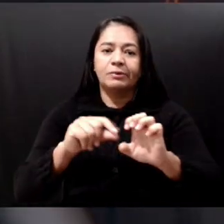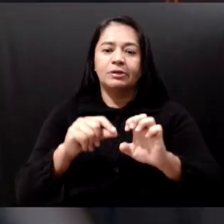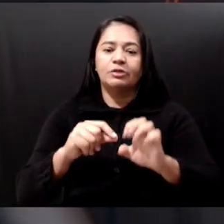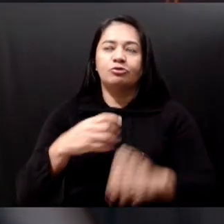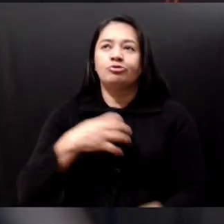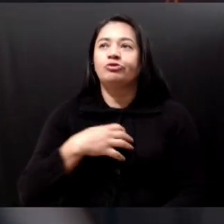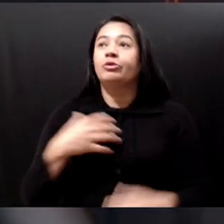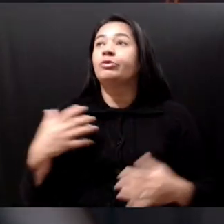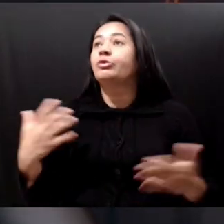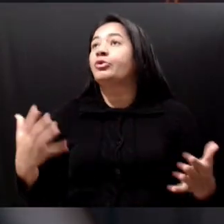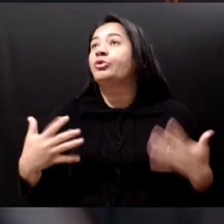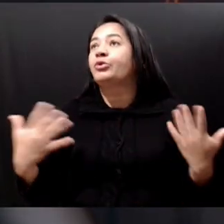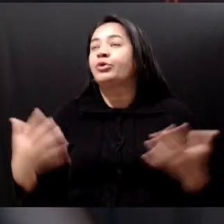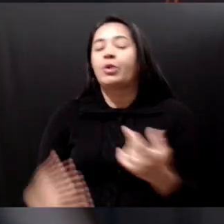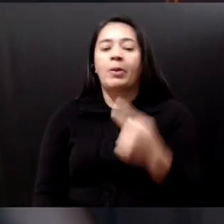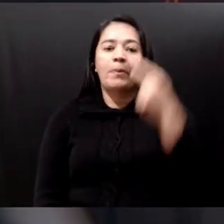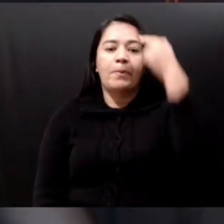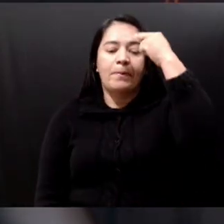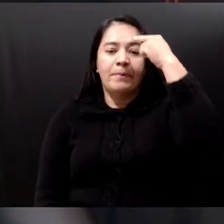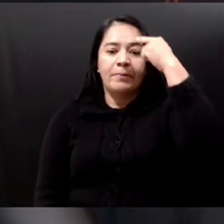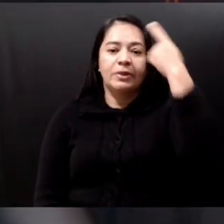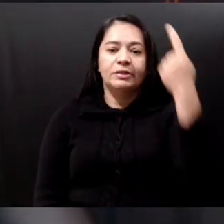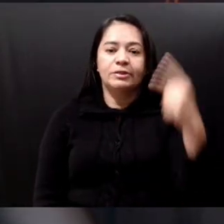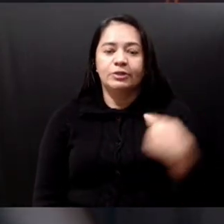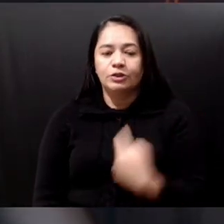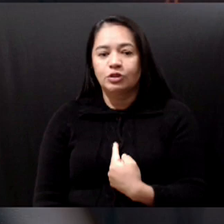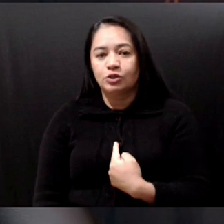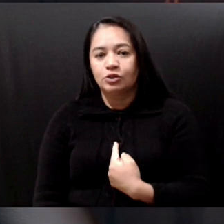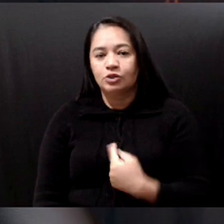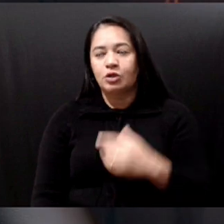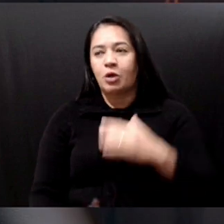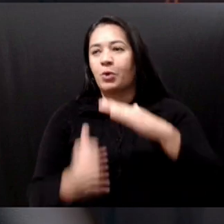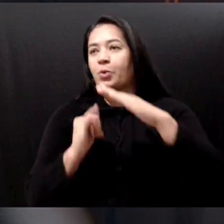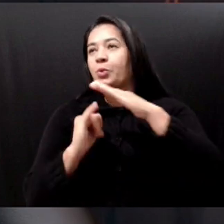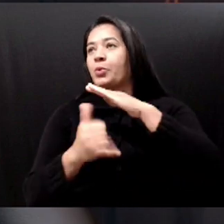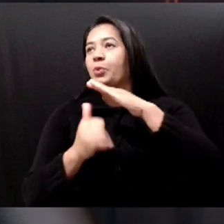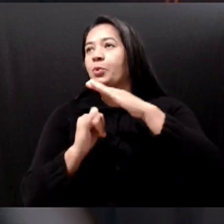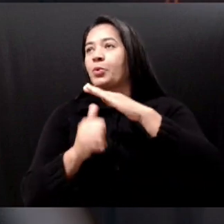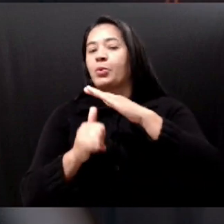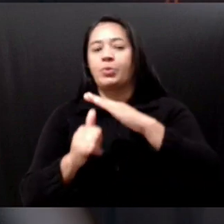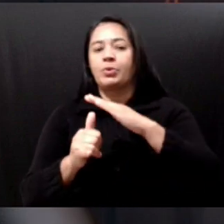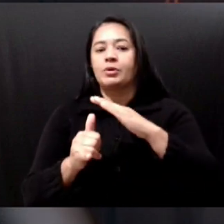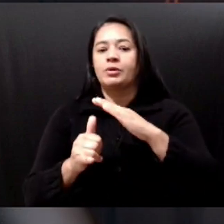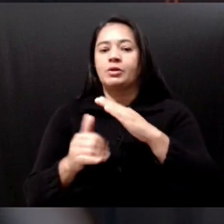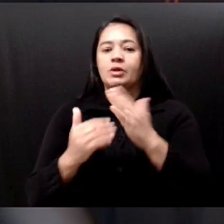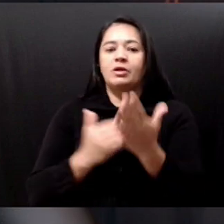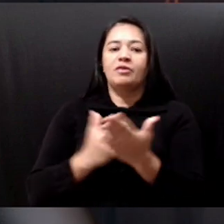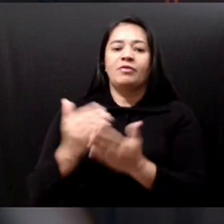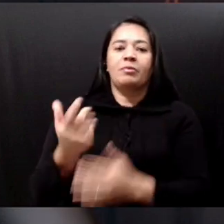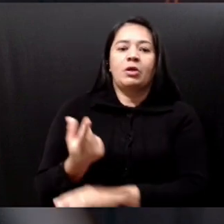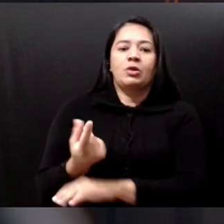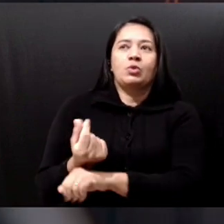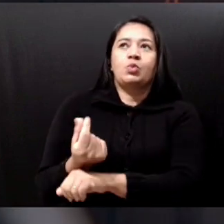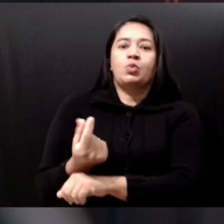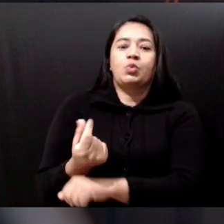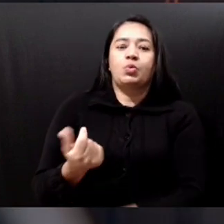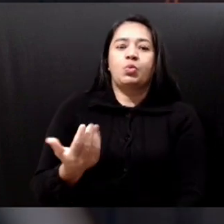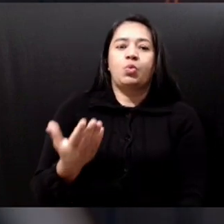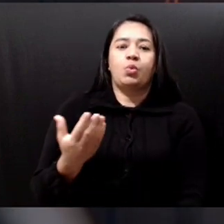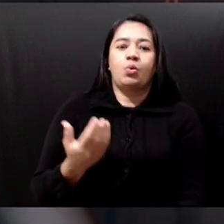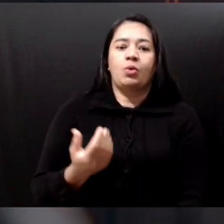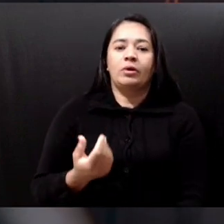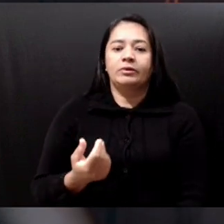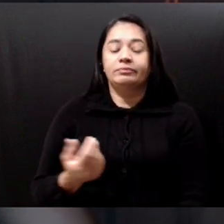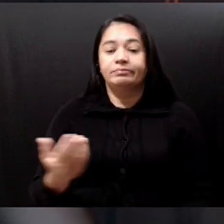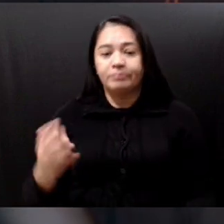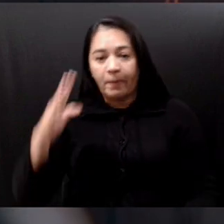Achar que a gente vai startar um negócio e ele vai começar faturando, ainda mais quando a gente